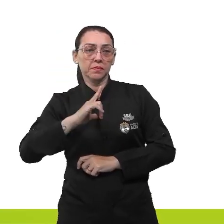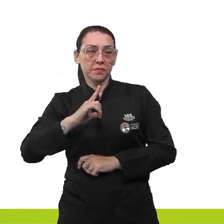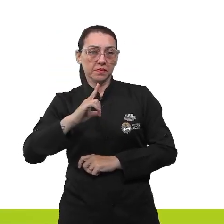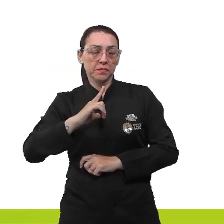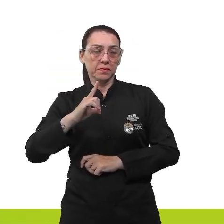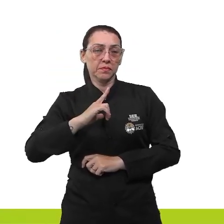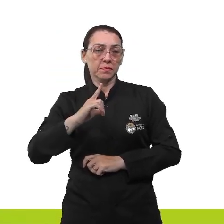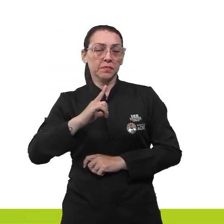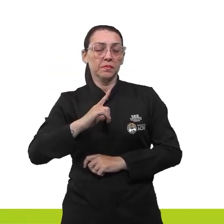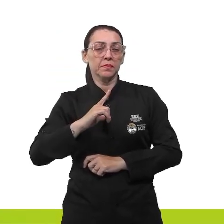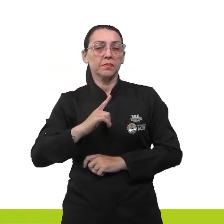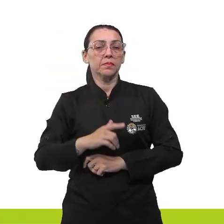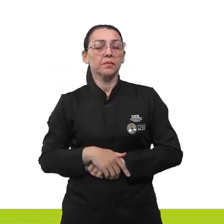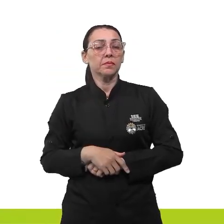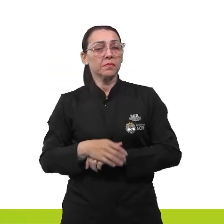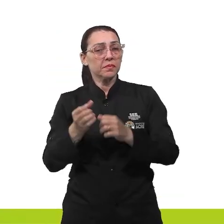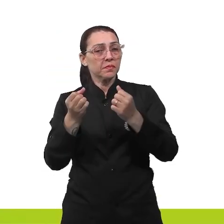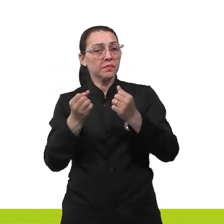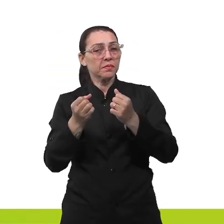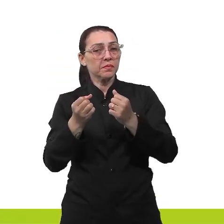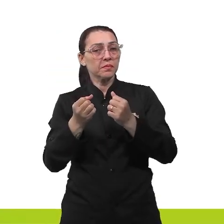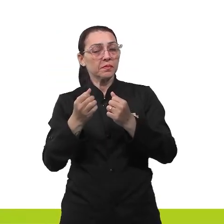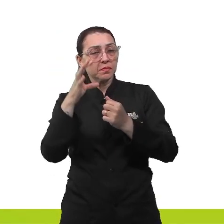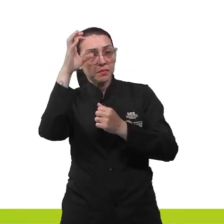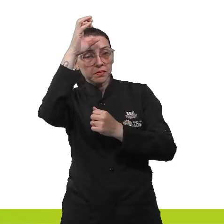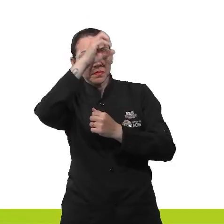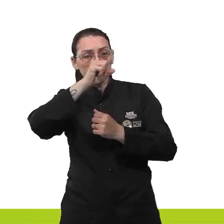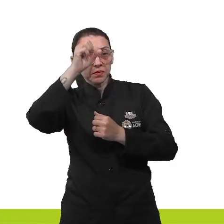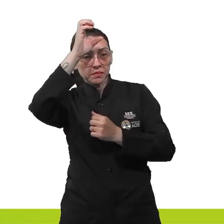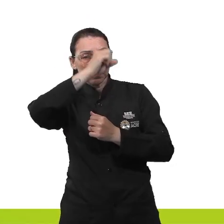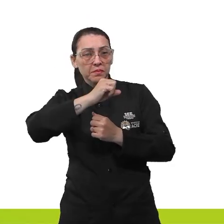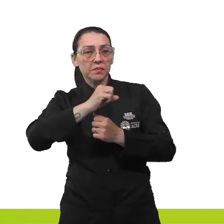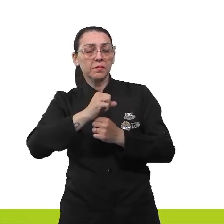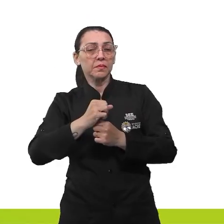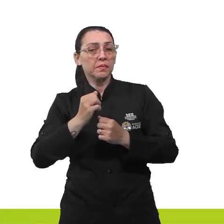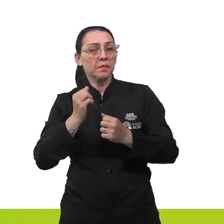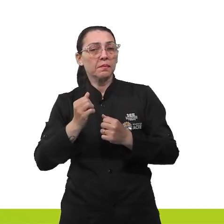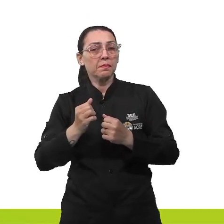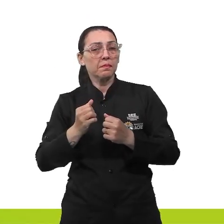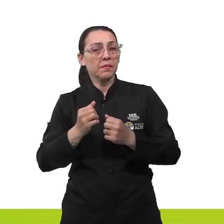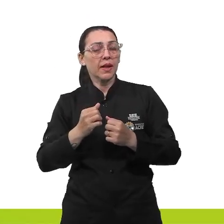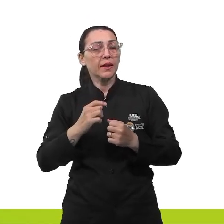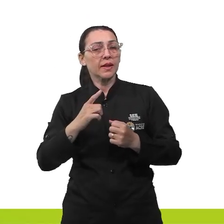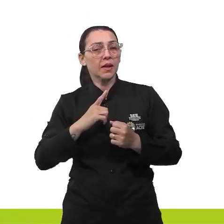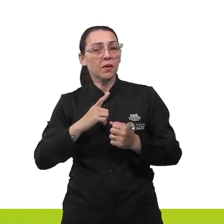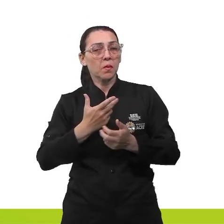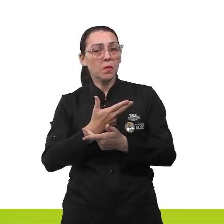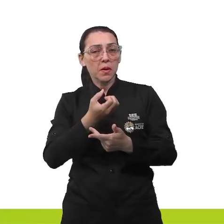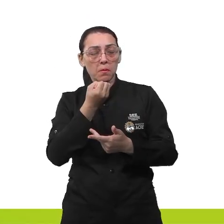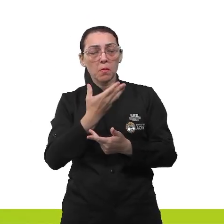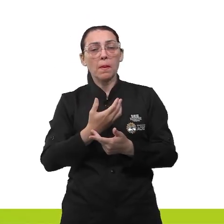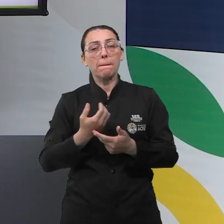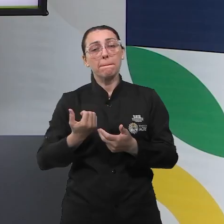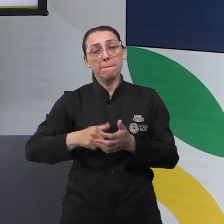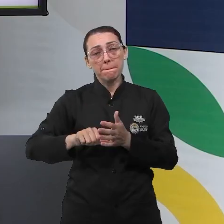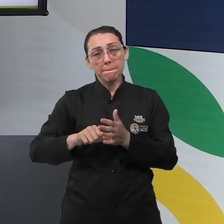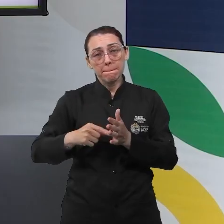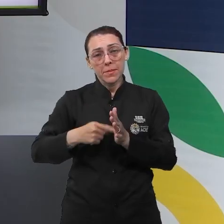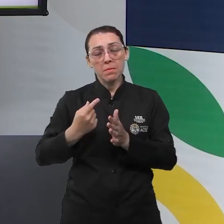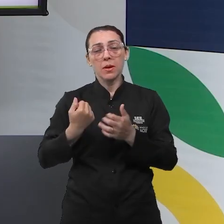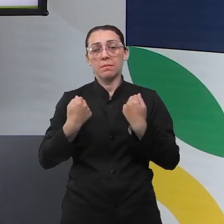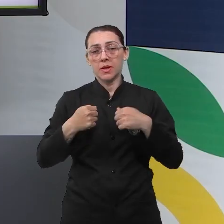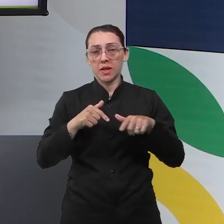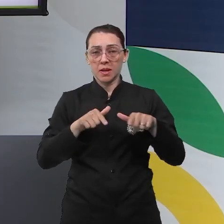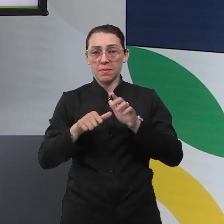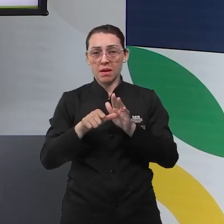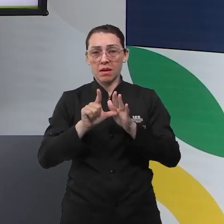né? Que é a moral da história. Nesse caso, para desfrutar, primeiro tem que trabalhar. Aquela história do preguiçoso e trabalhador,